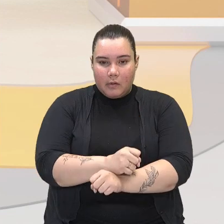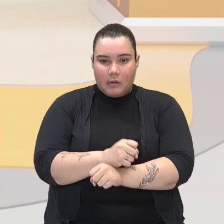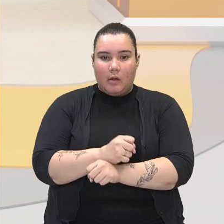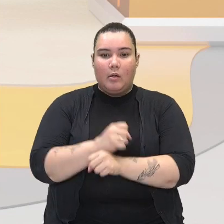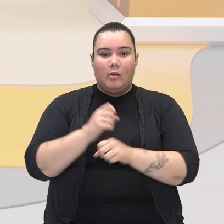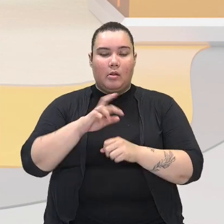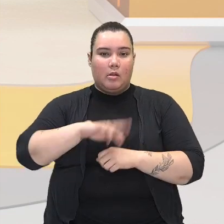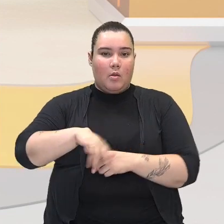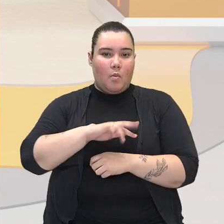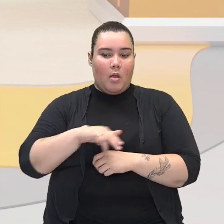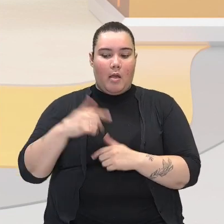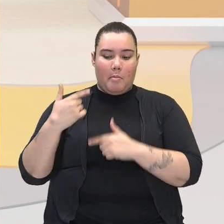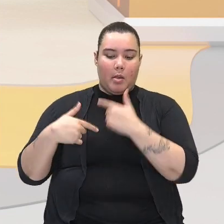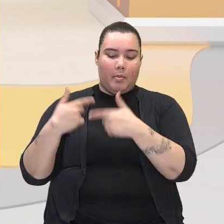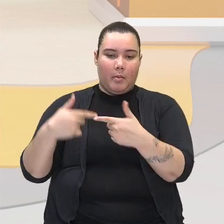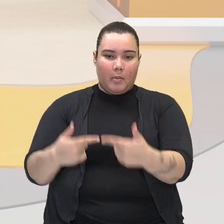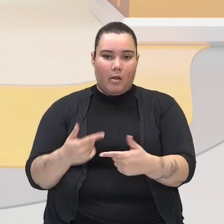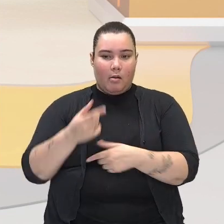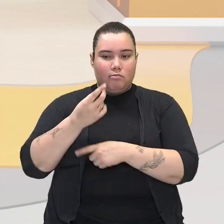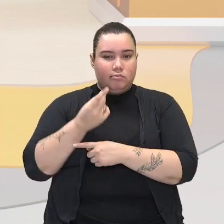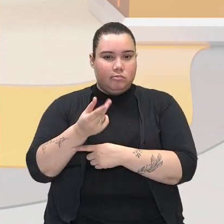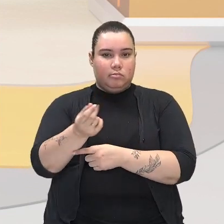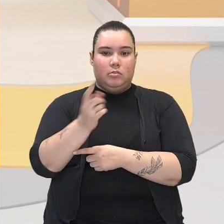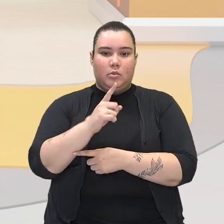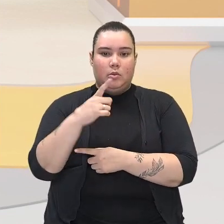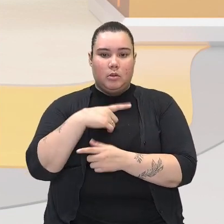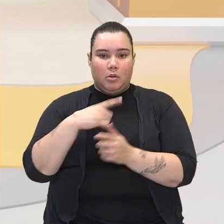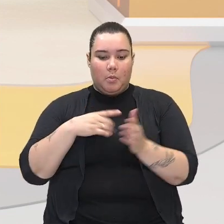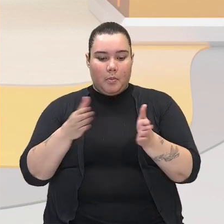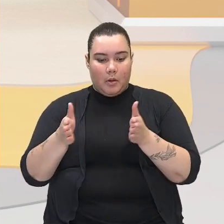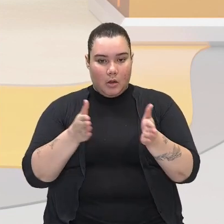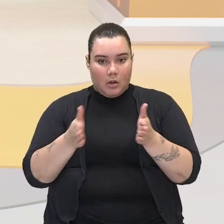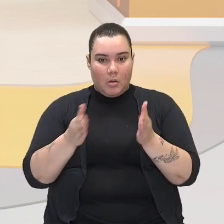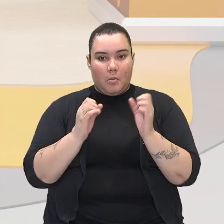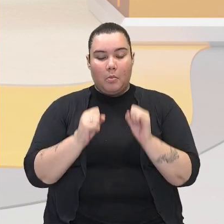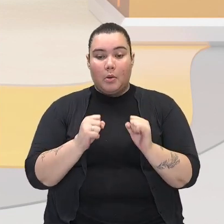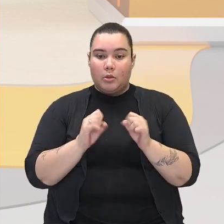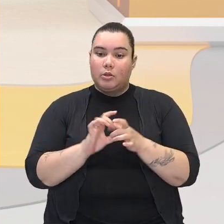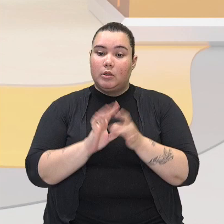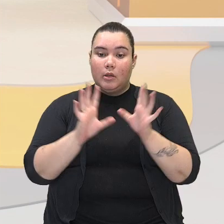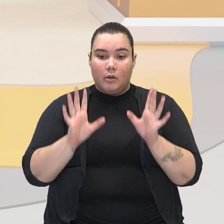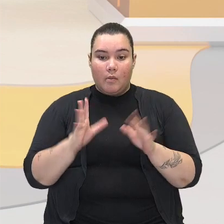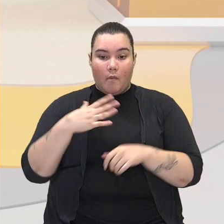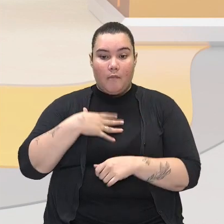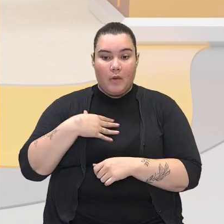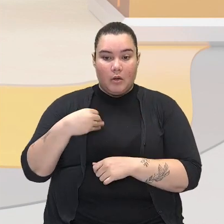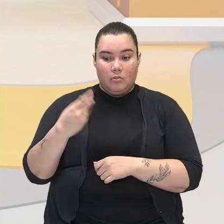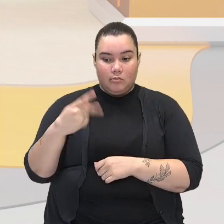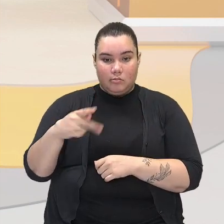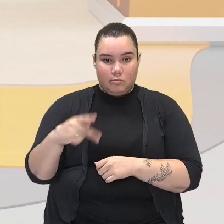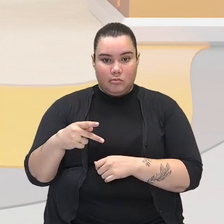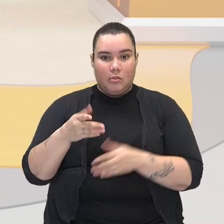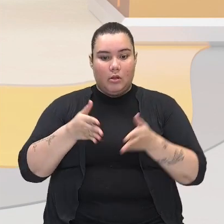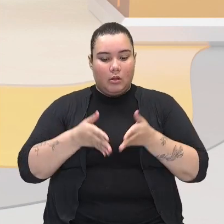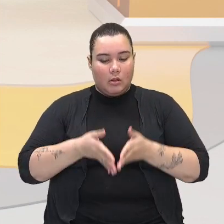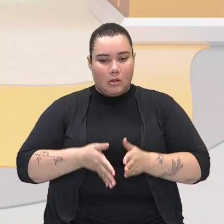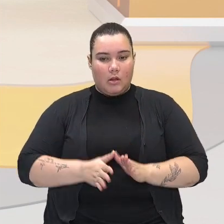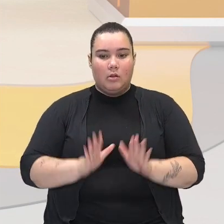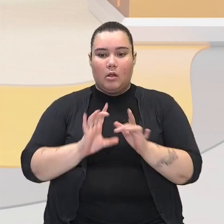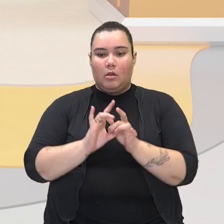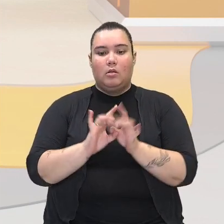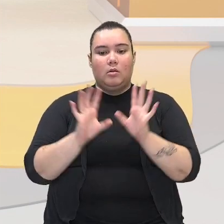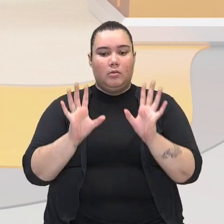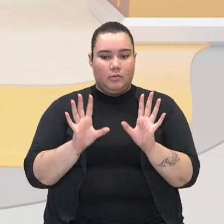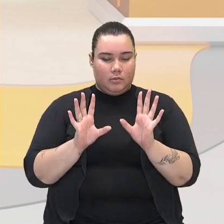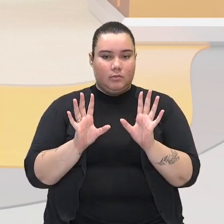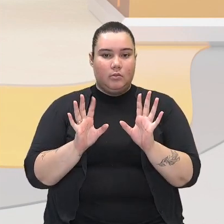nem hereditária. Então, tinha um período que ela poderia tornar-se livre e os filhos de escravizados nasciam